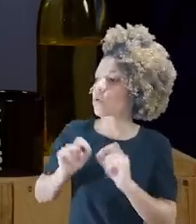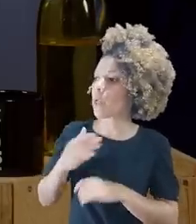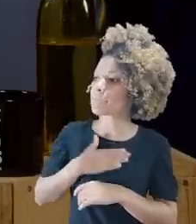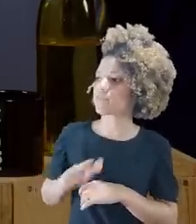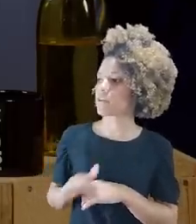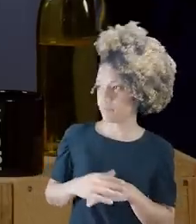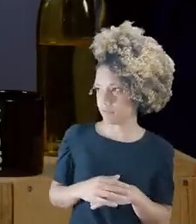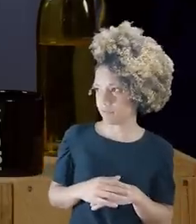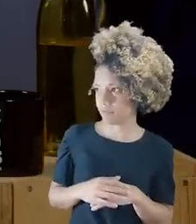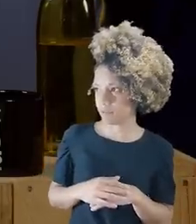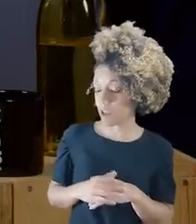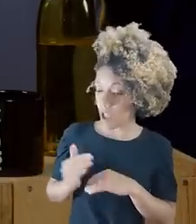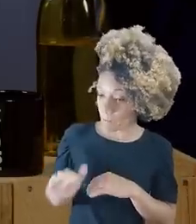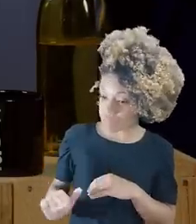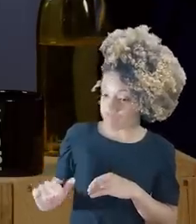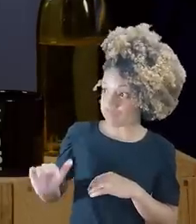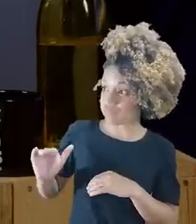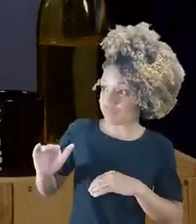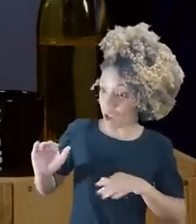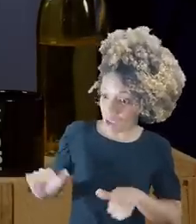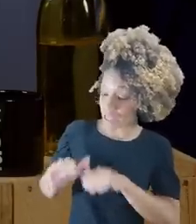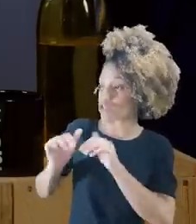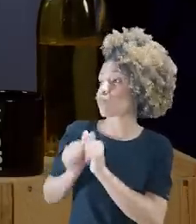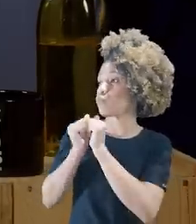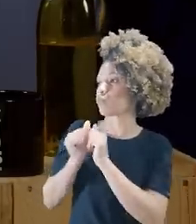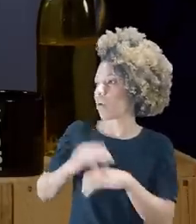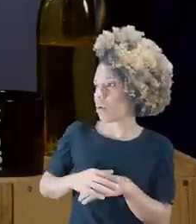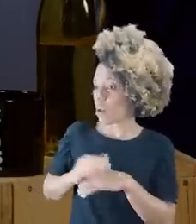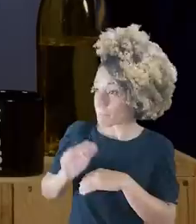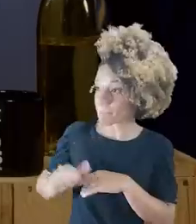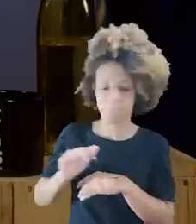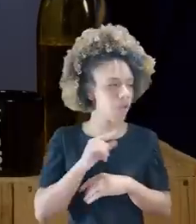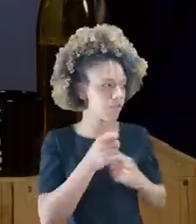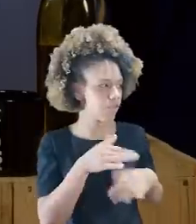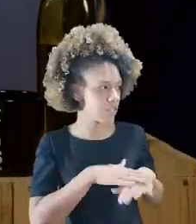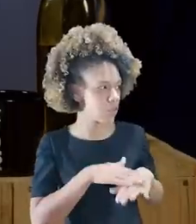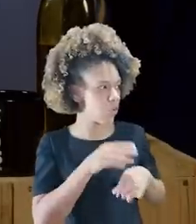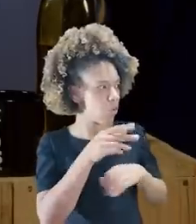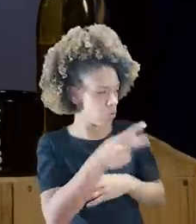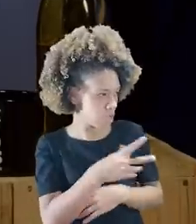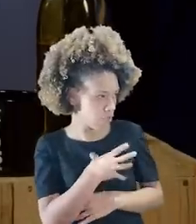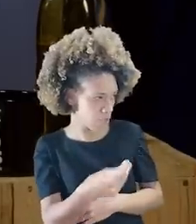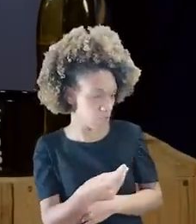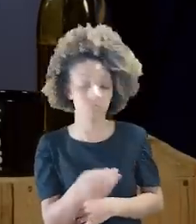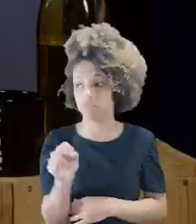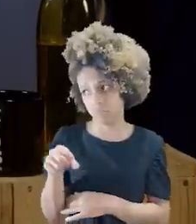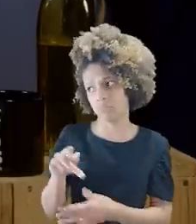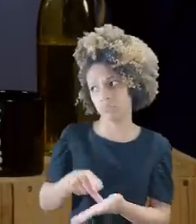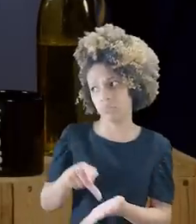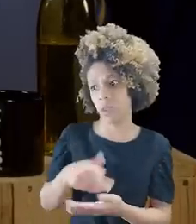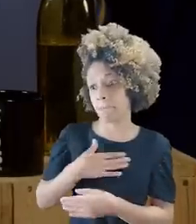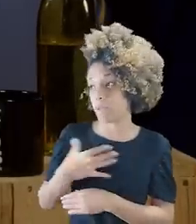entiado com quatro aninhos de idade quando veio comigo né domingo agora eu tava com ele na igreja abraçada assim ele com 18 anos né